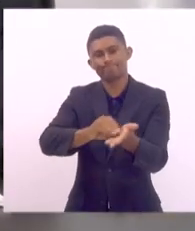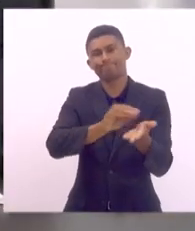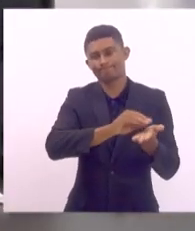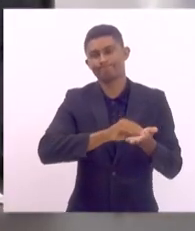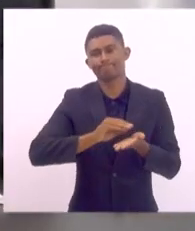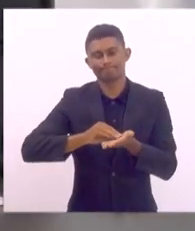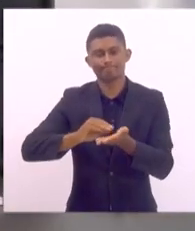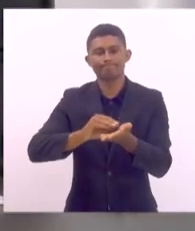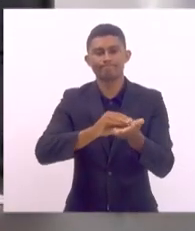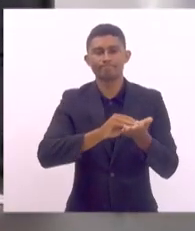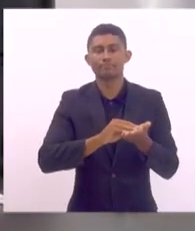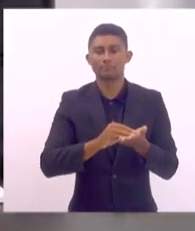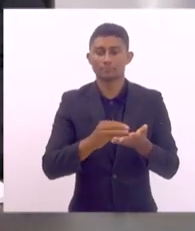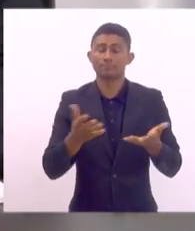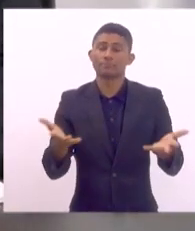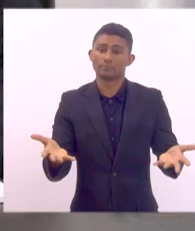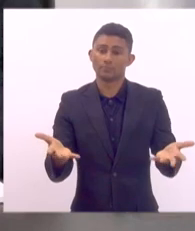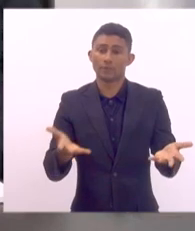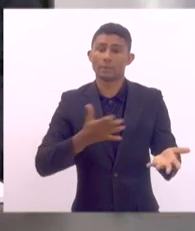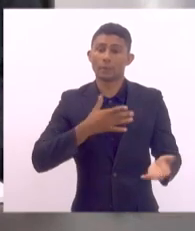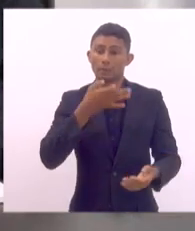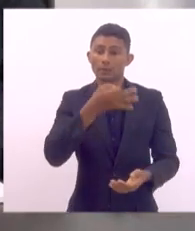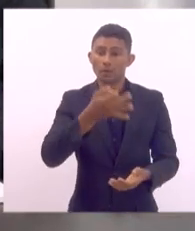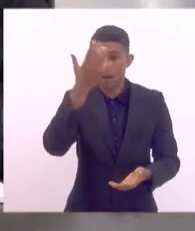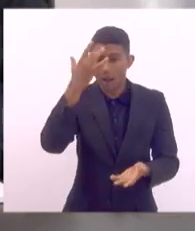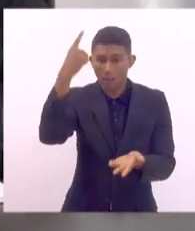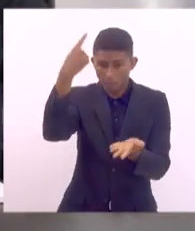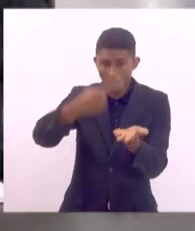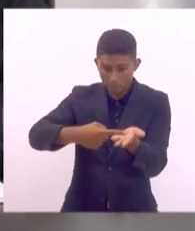irresponsabilidade. Na minha opinião, é a quebra do pacto.